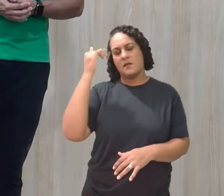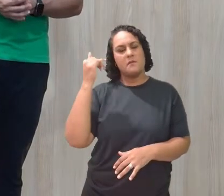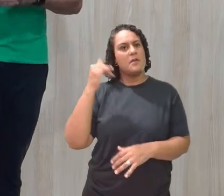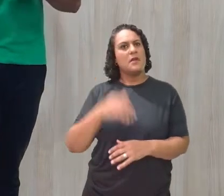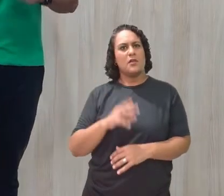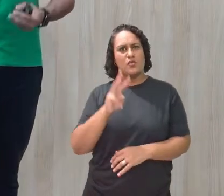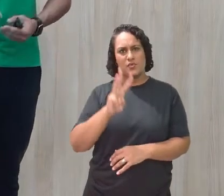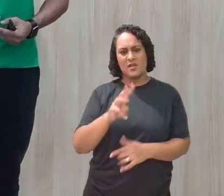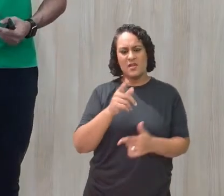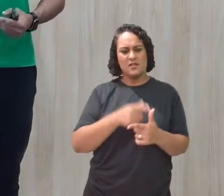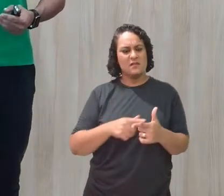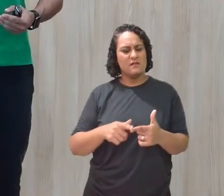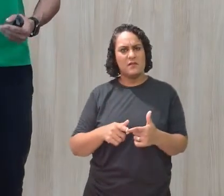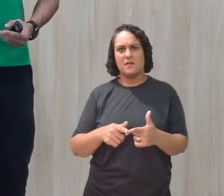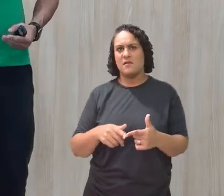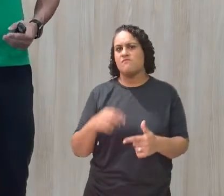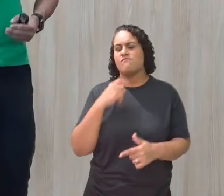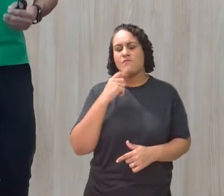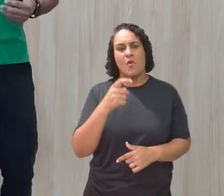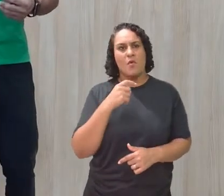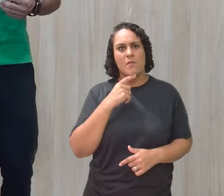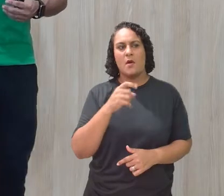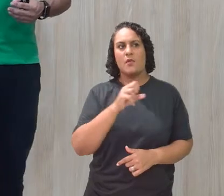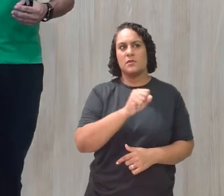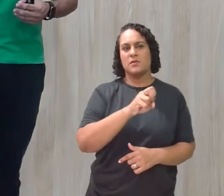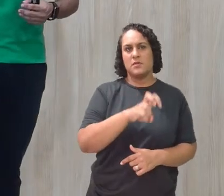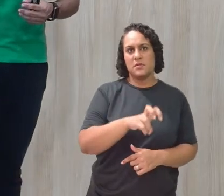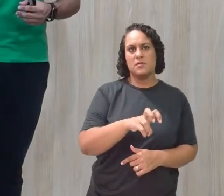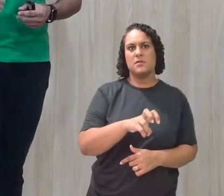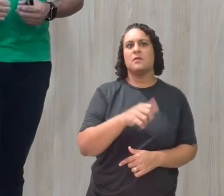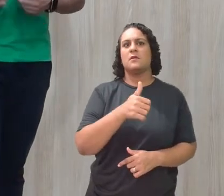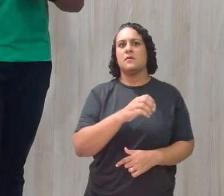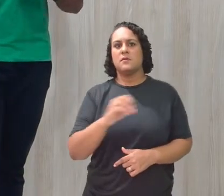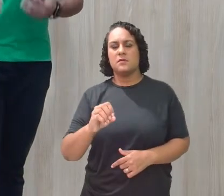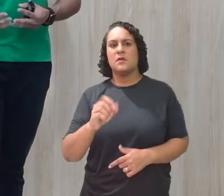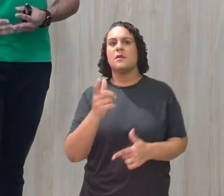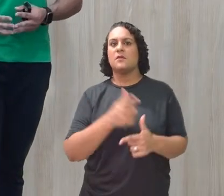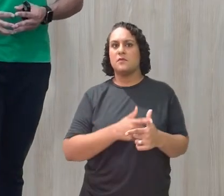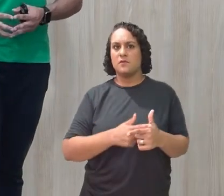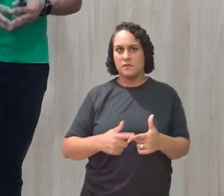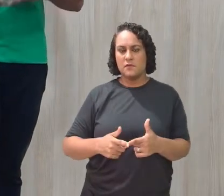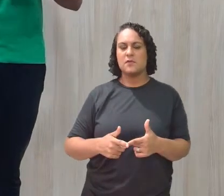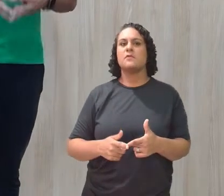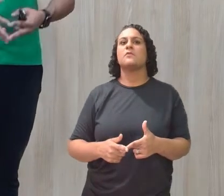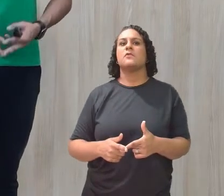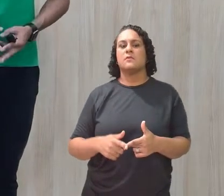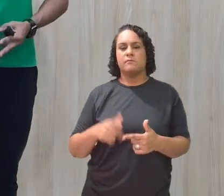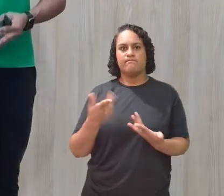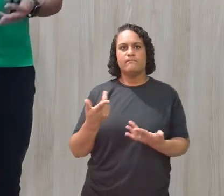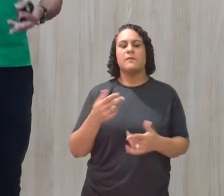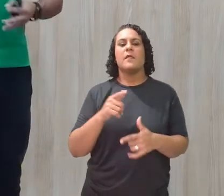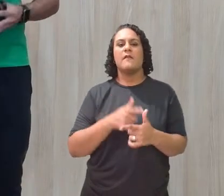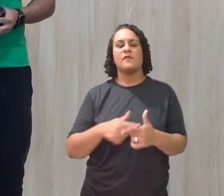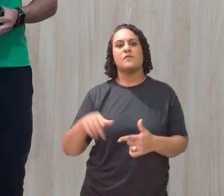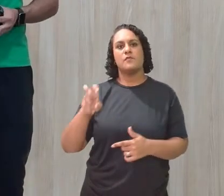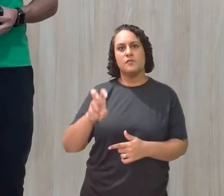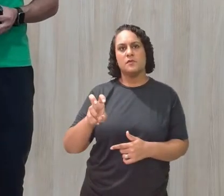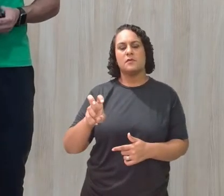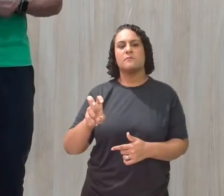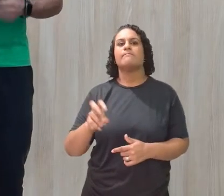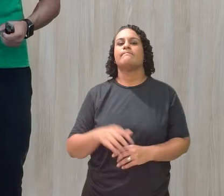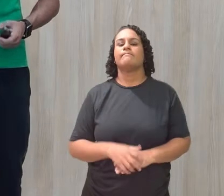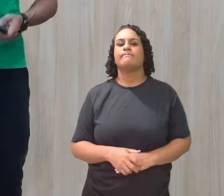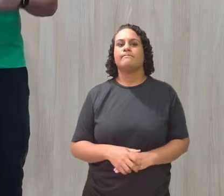ao ponto, sabendo que tanto o 85 quanto o 100 são números que são múltiplos de 5. Então, dá para a gente